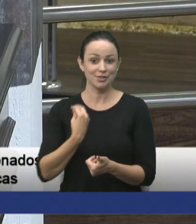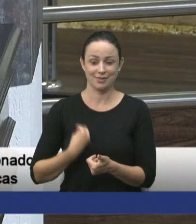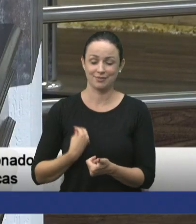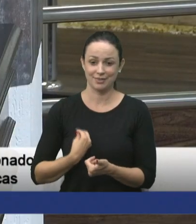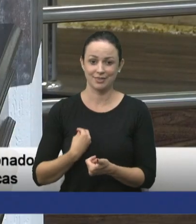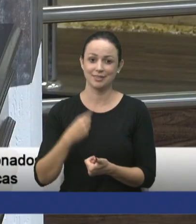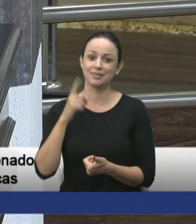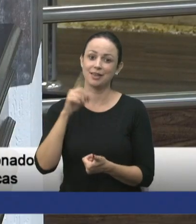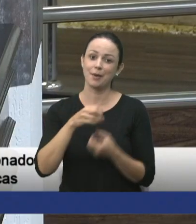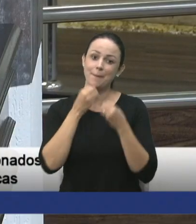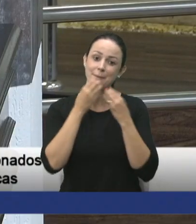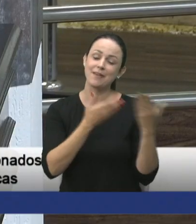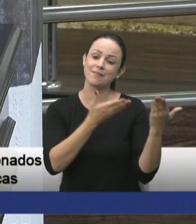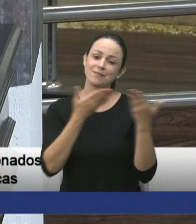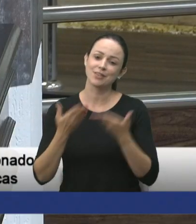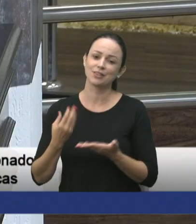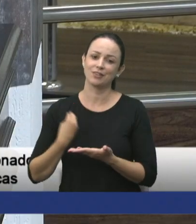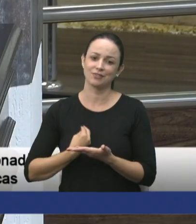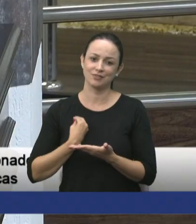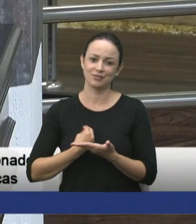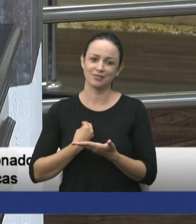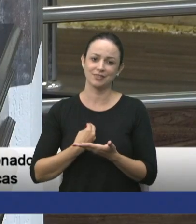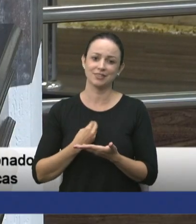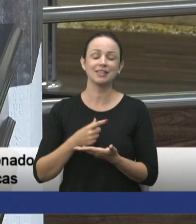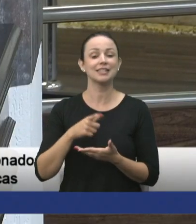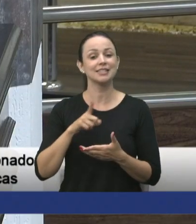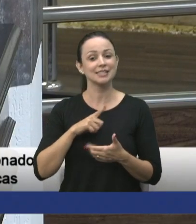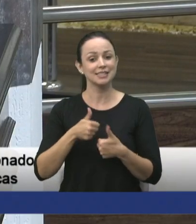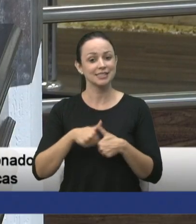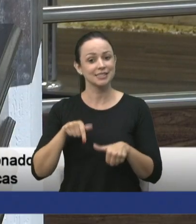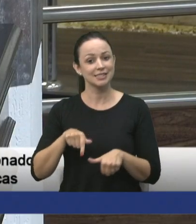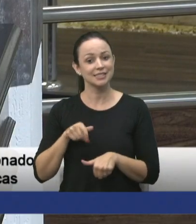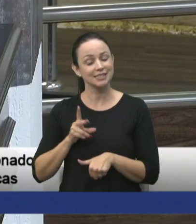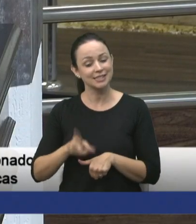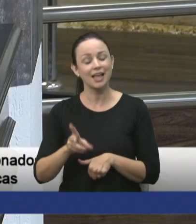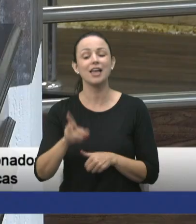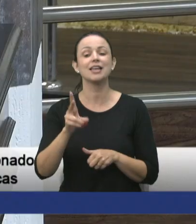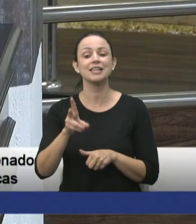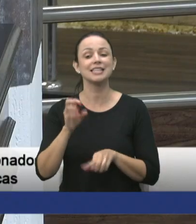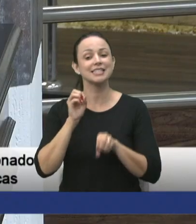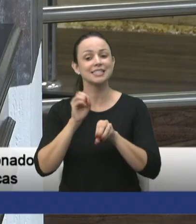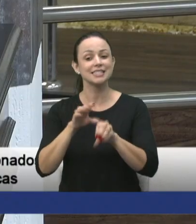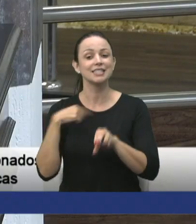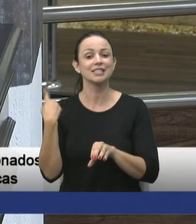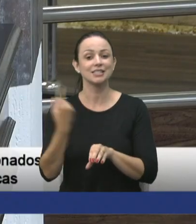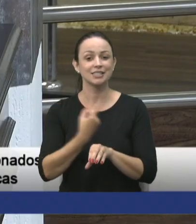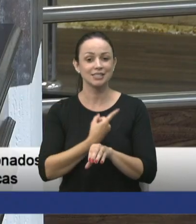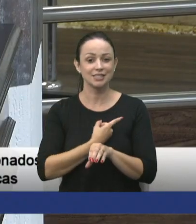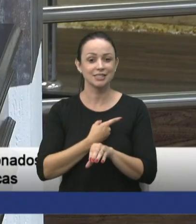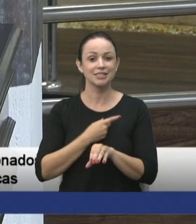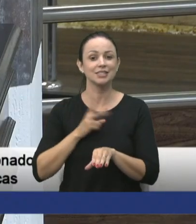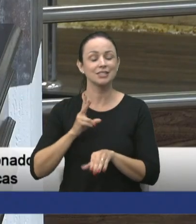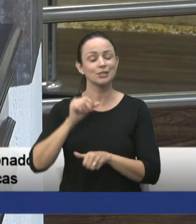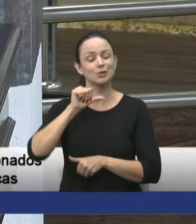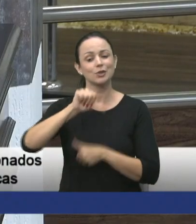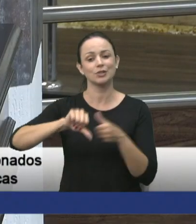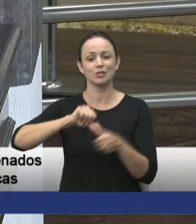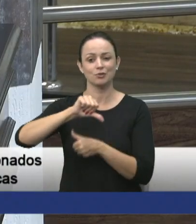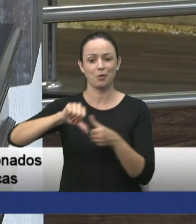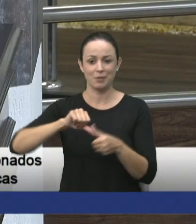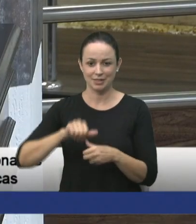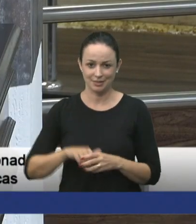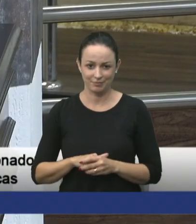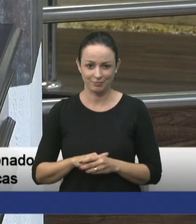é bem-vindo à vida, que está constantemente nos ensinando a viver em constantes transformações.